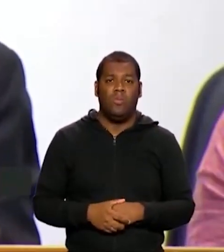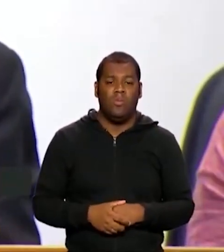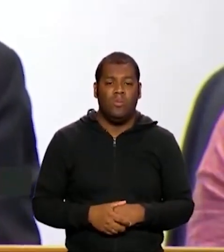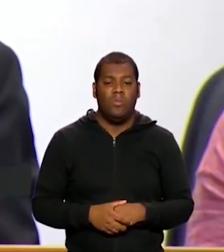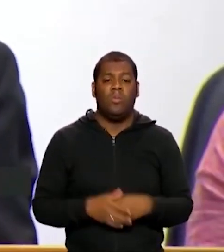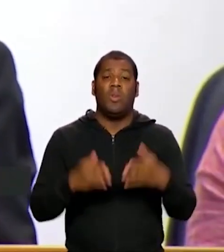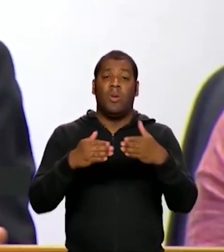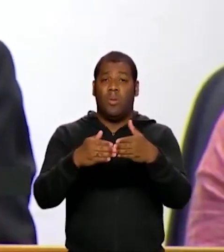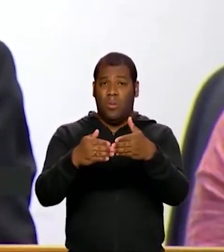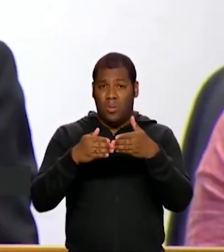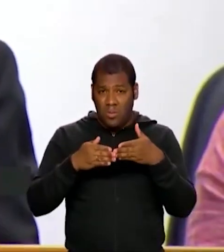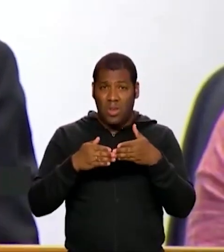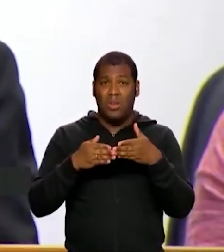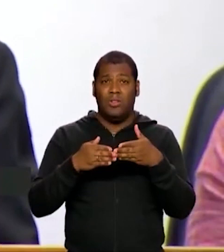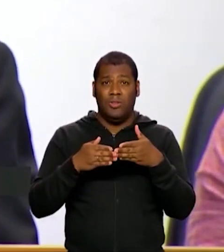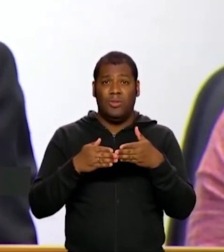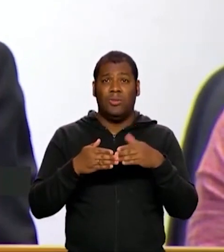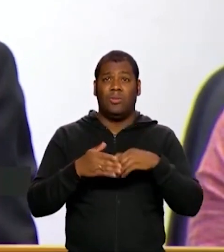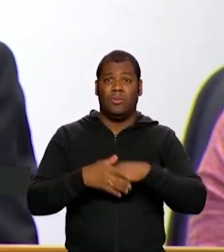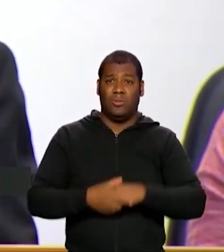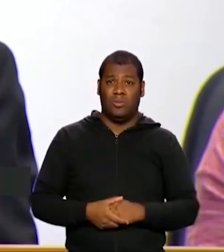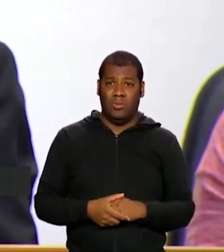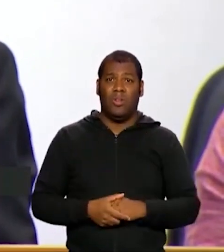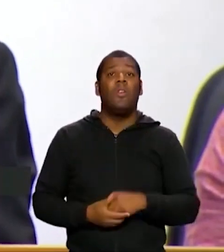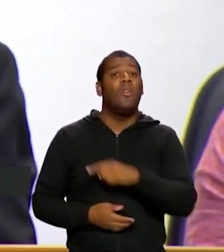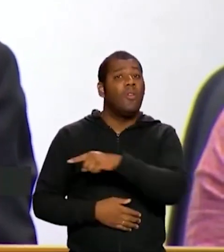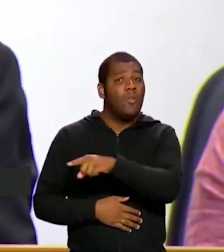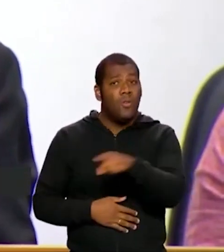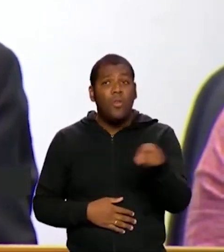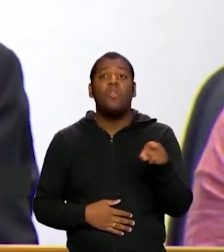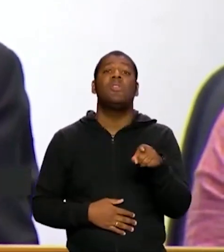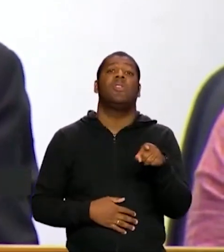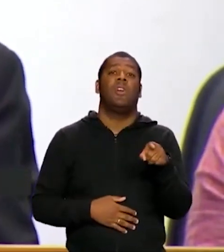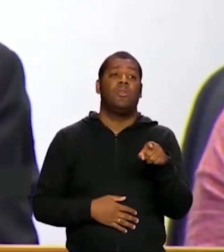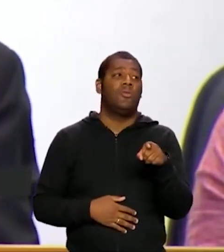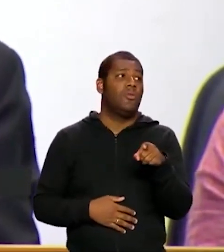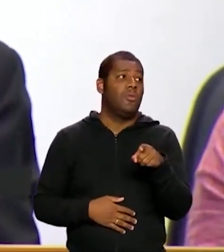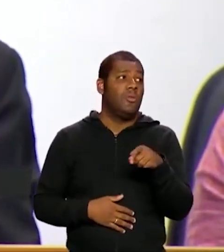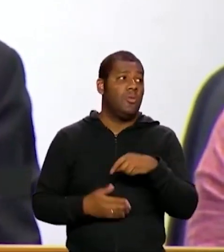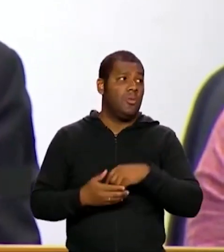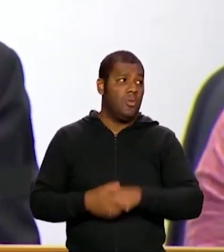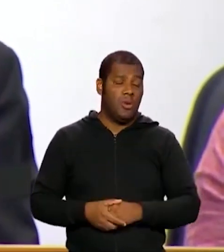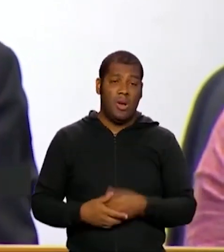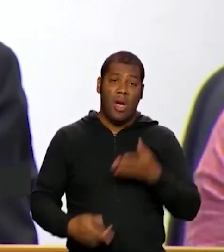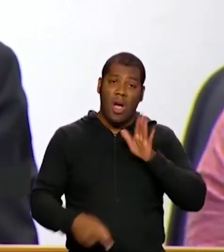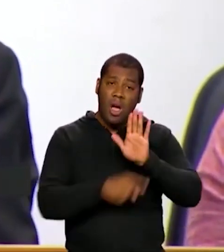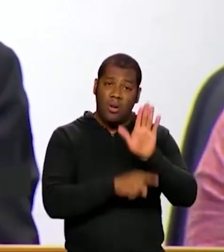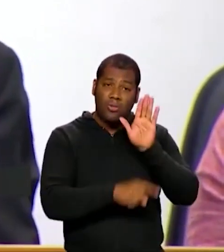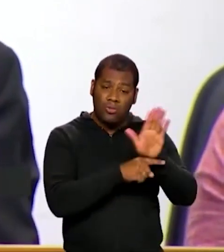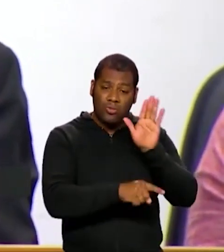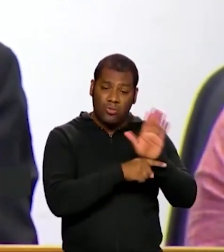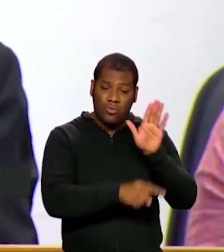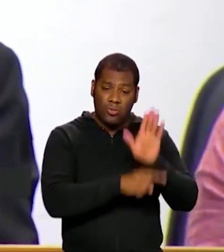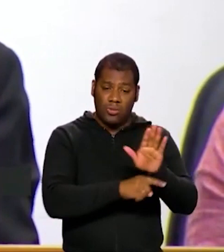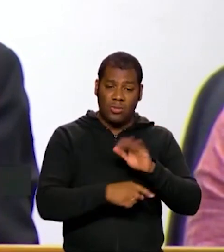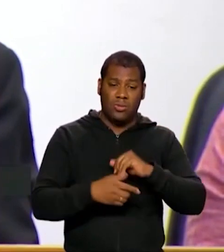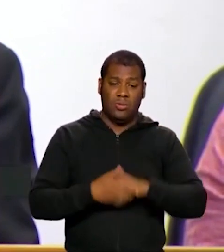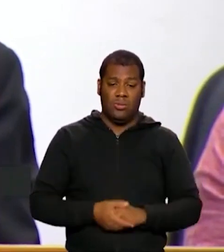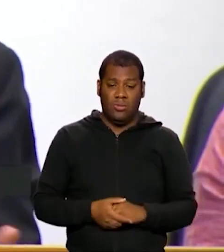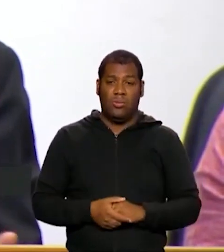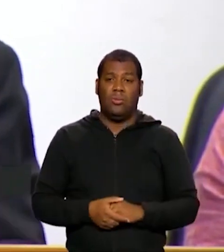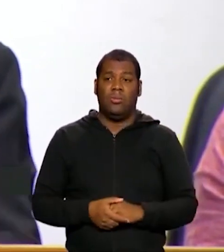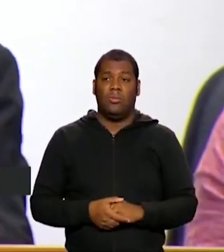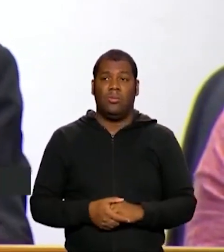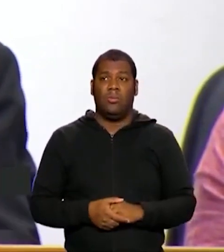o que eu peço serenidade das partes no processo de construção de um entendimento que possa